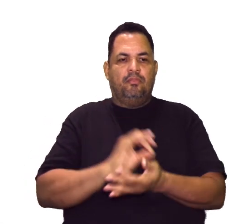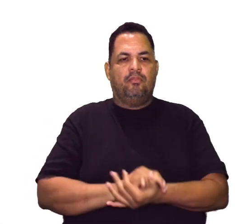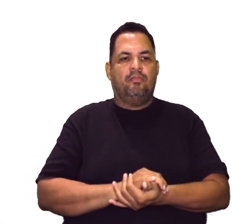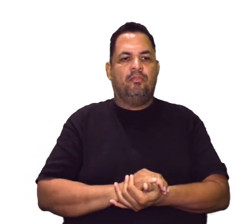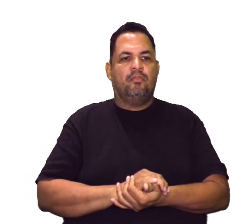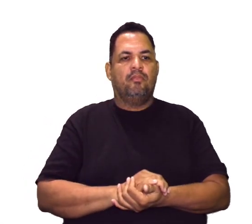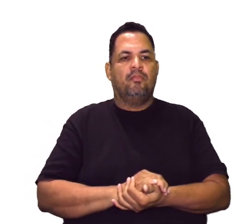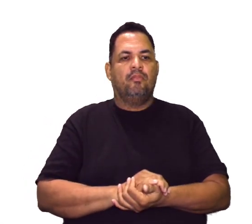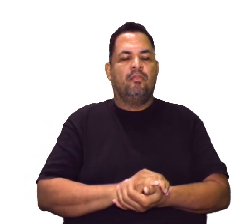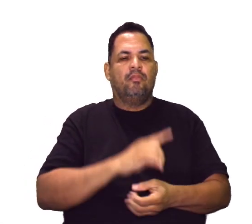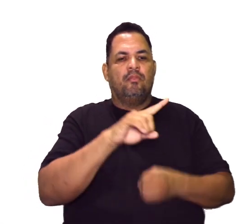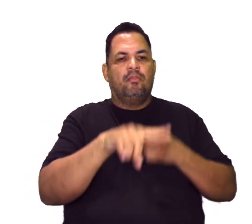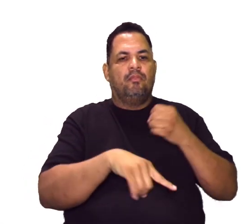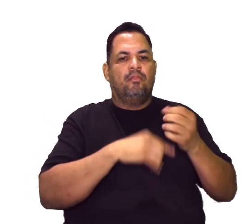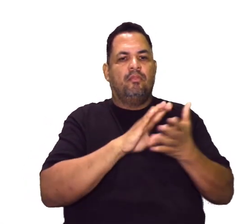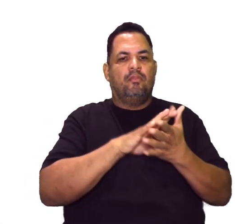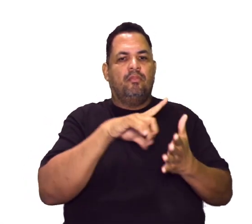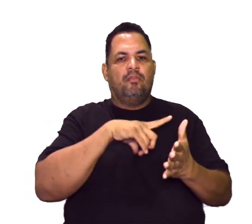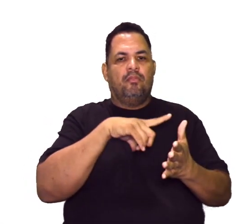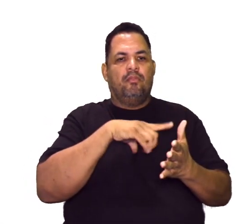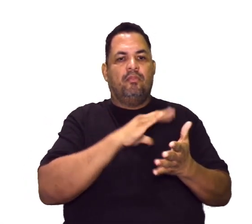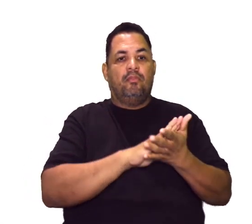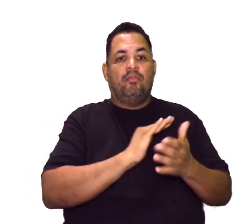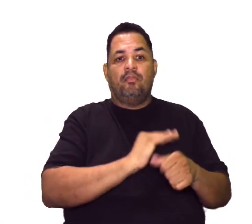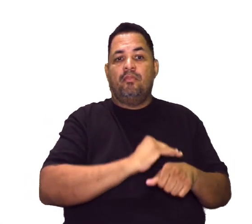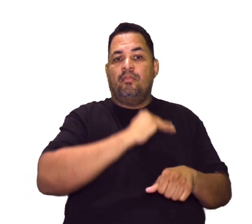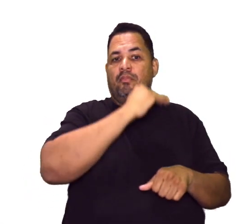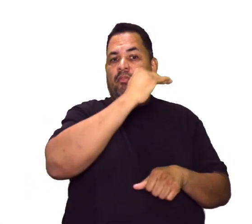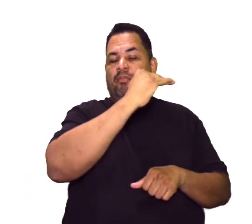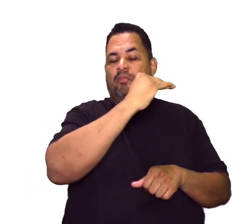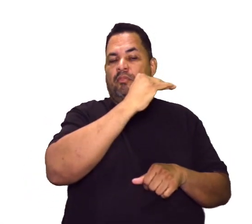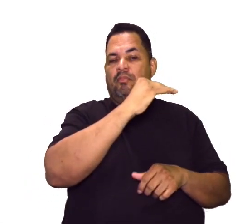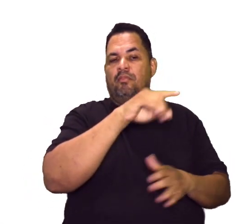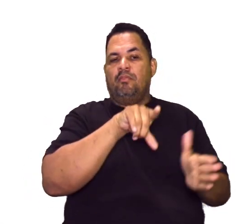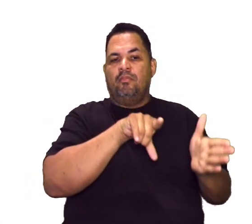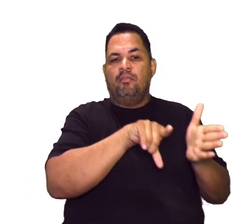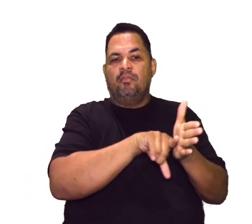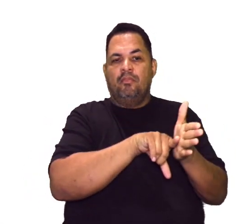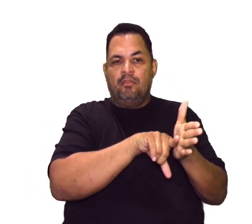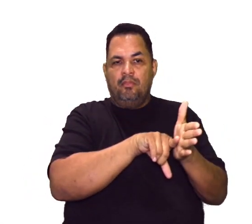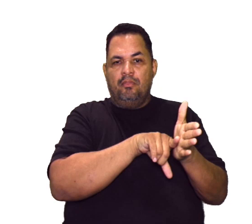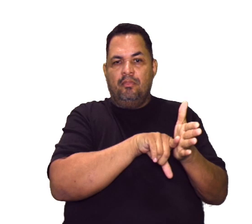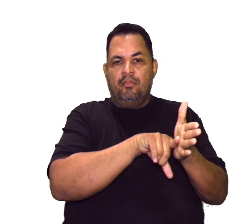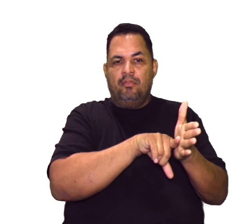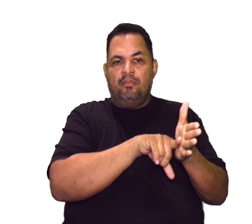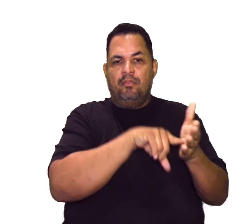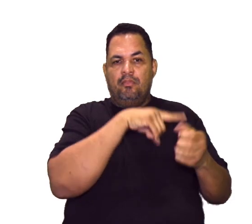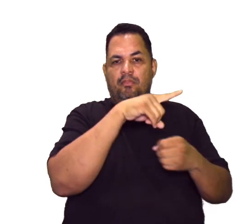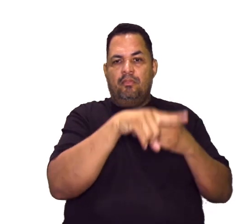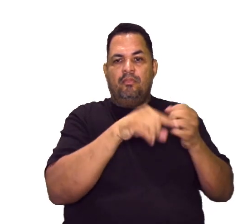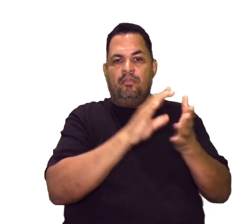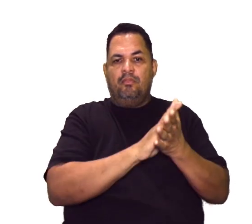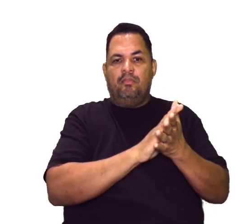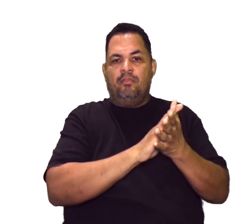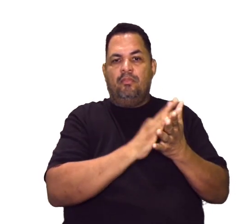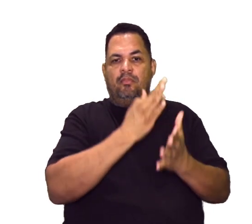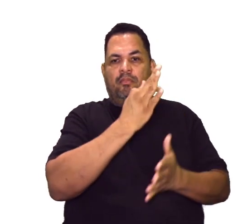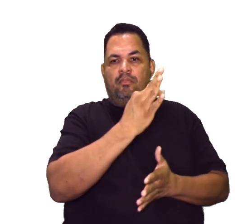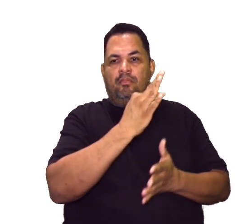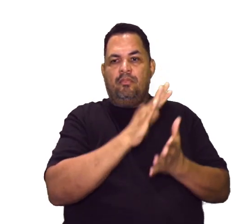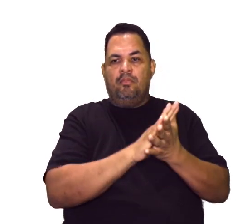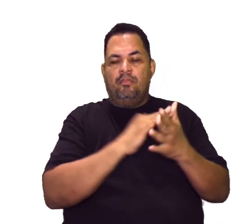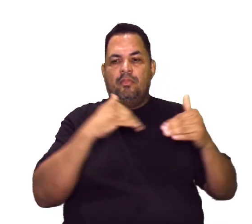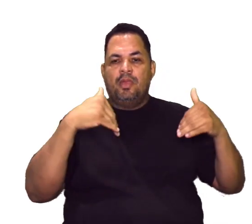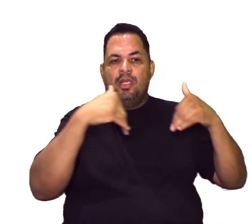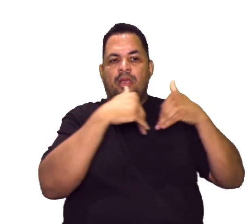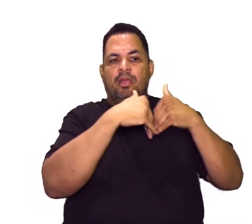átomo mais eletronegativo, conforme vocês viram, é o flúor. Por quê? Porque ele exerce uma atração sobre os pares